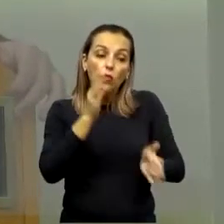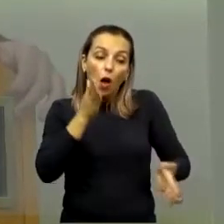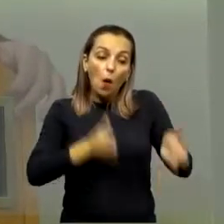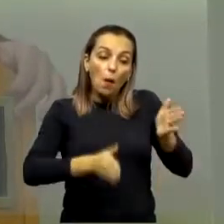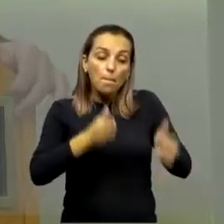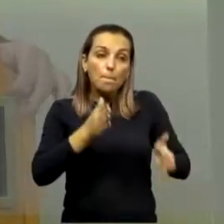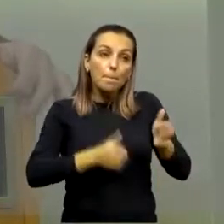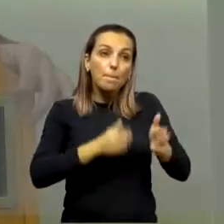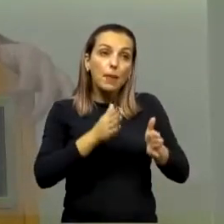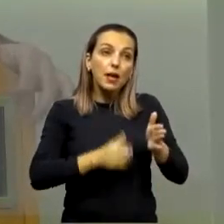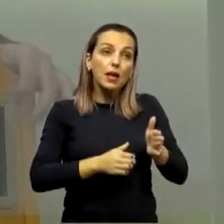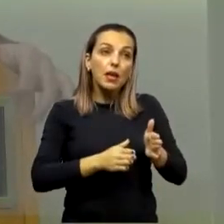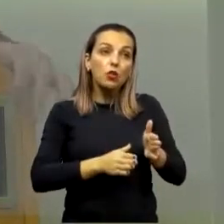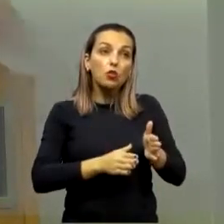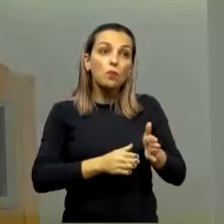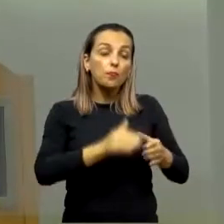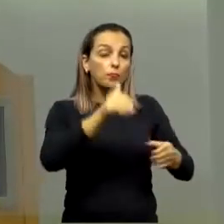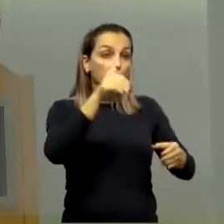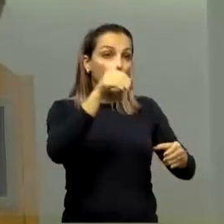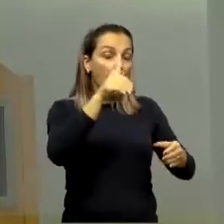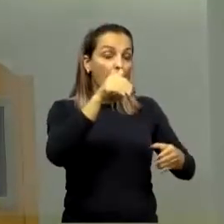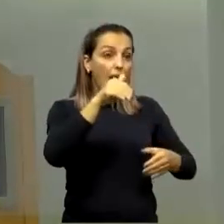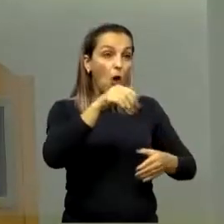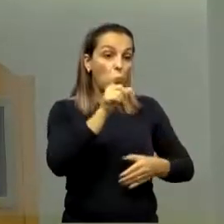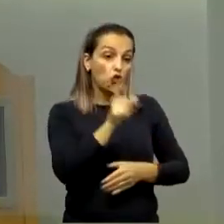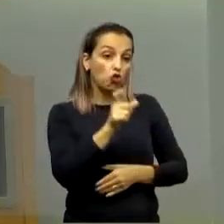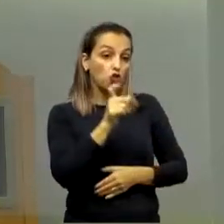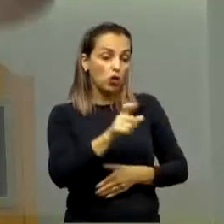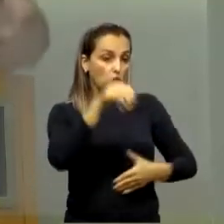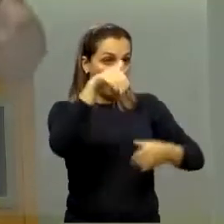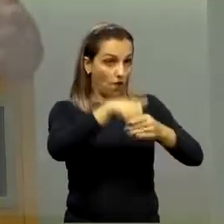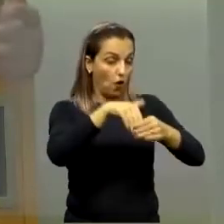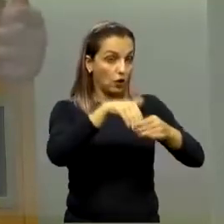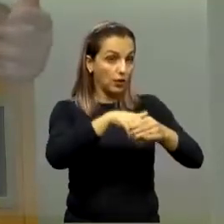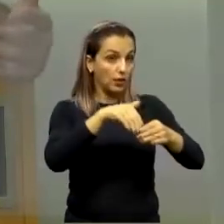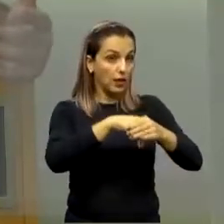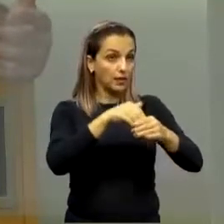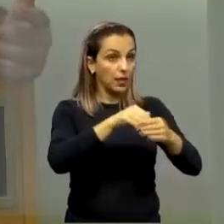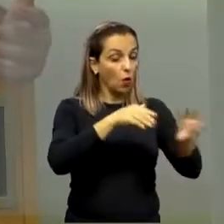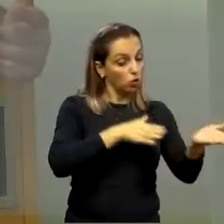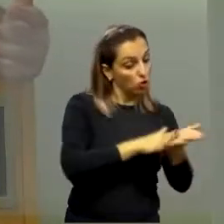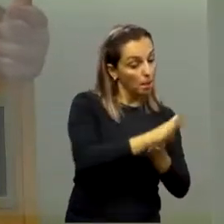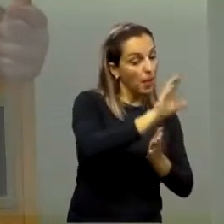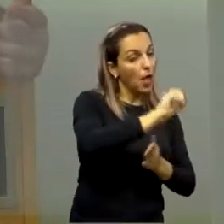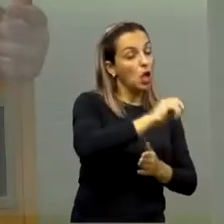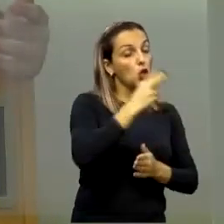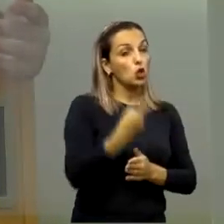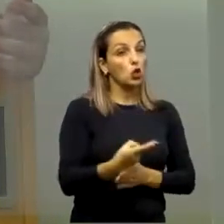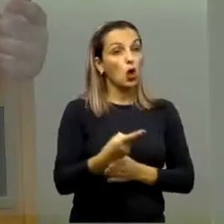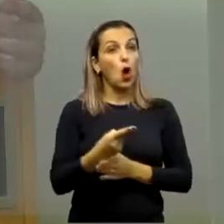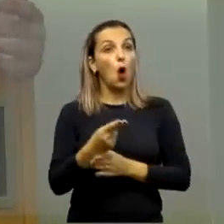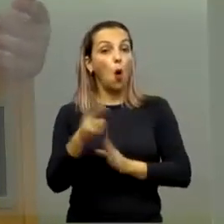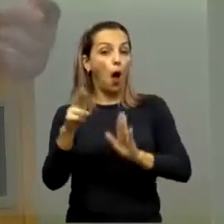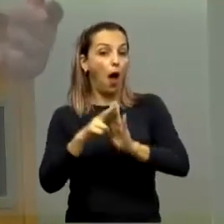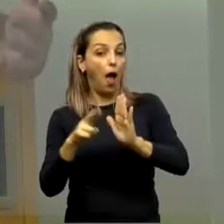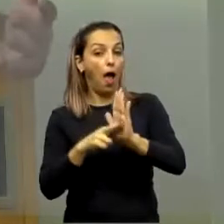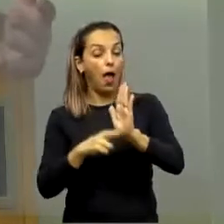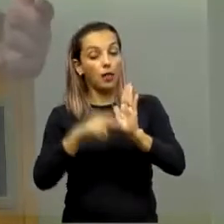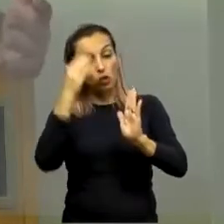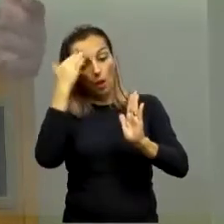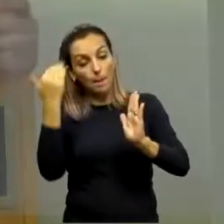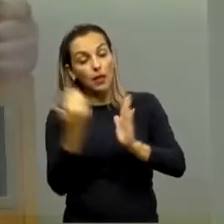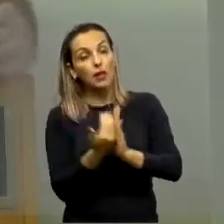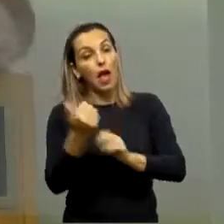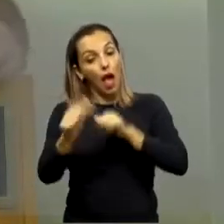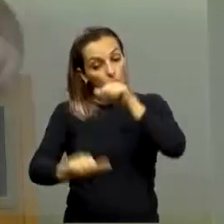aí o processo de alistamento eleitoral por pessoal regularizar ou tirar o seu título de eleitor para participar do próximo da próxima eleição do próximo